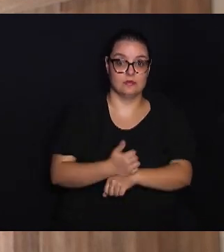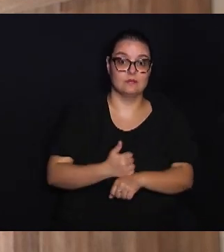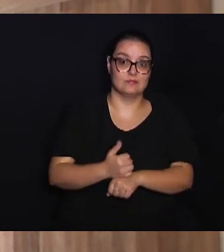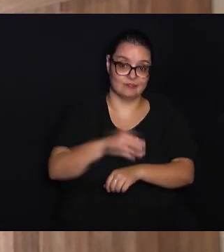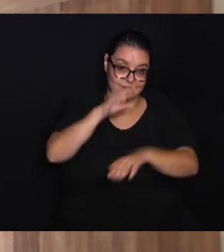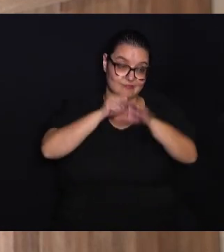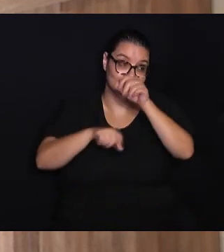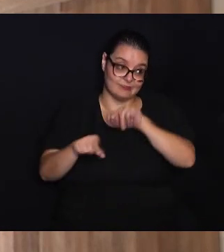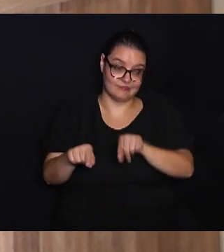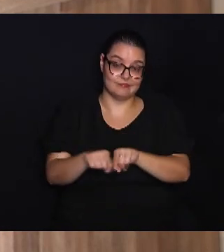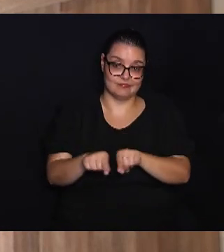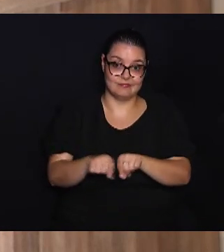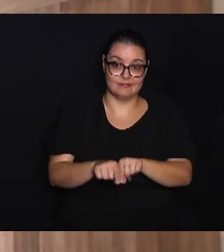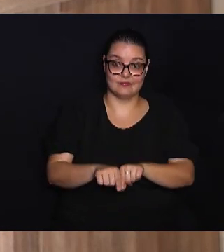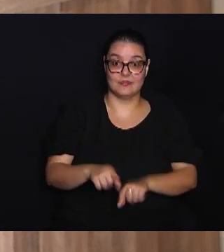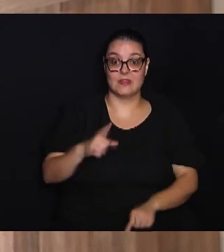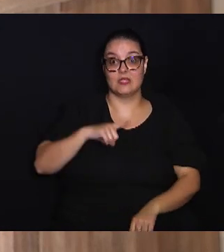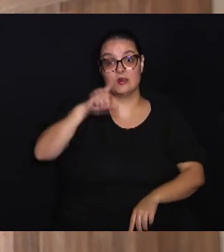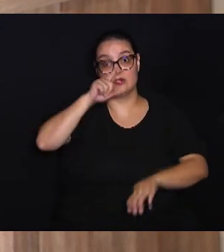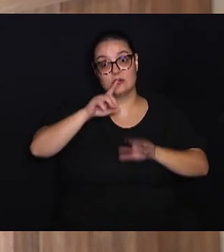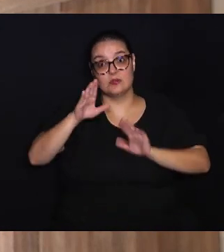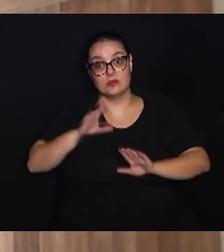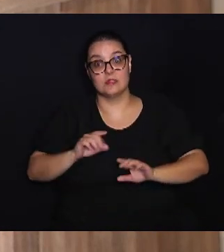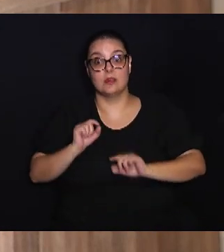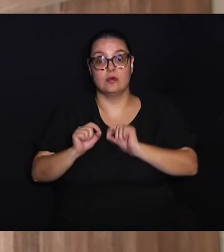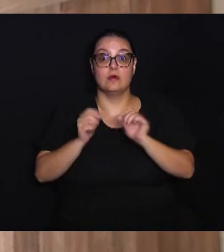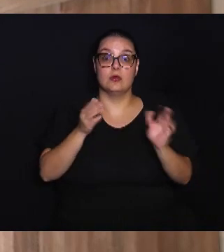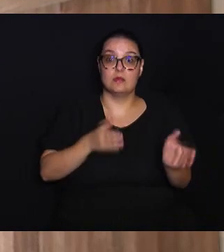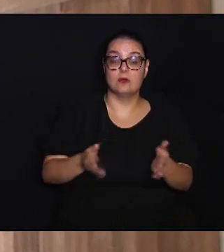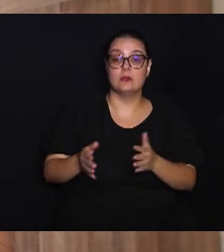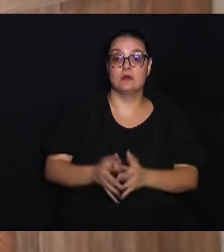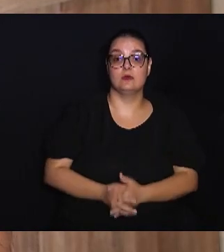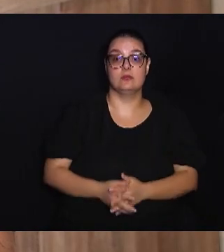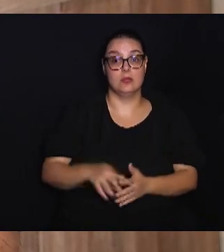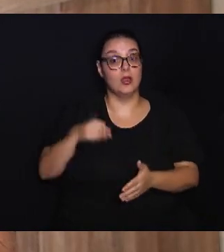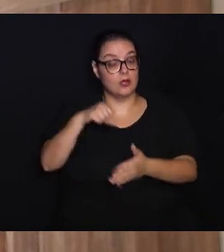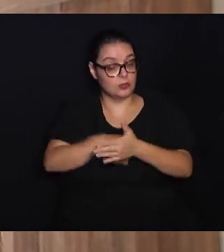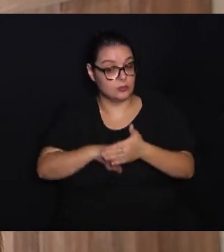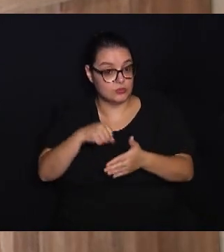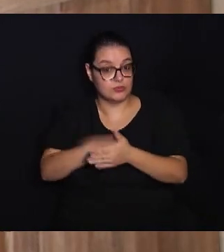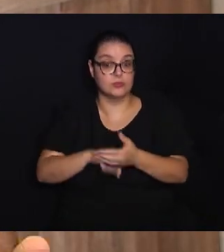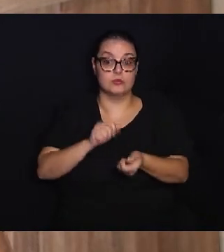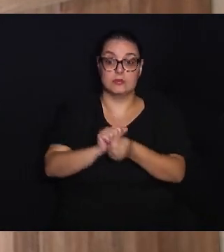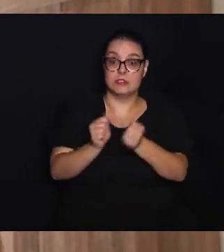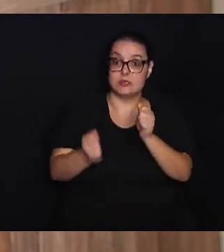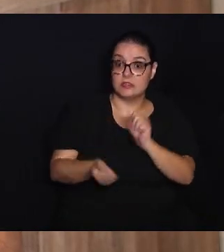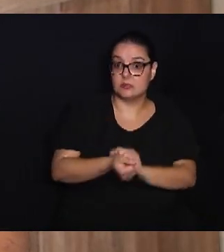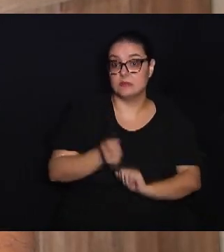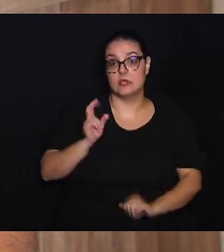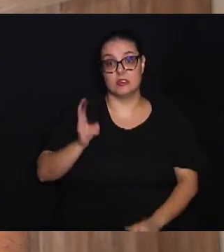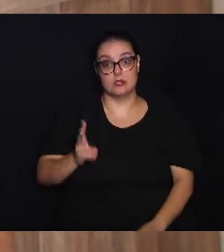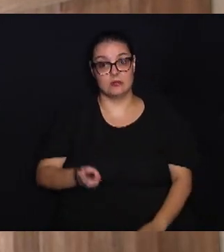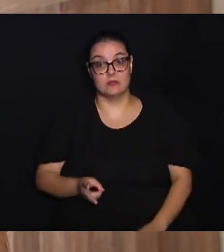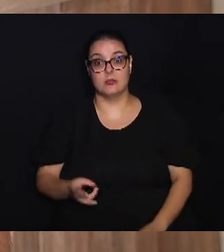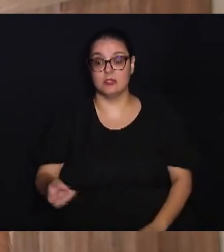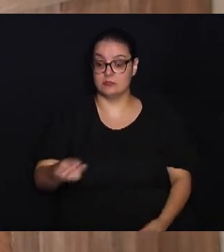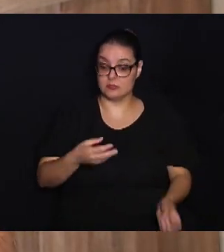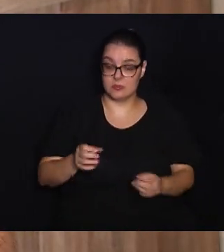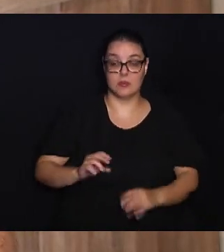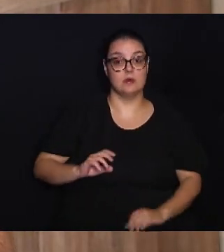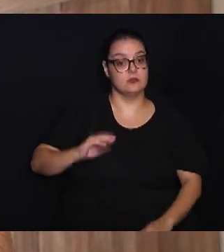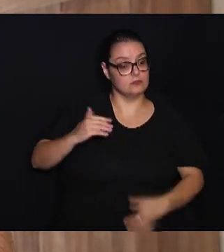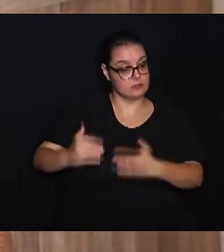aprendendo isso agora também né a gente tem que tomar cuidado com o que vai produzir é uma luta é você se ajustar você se